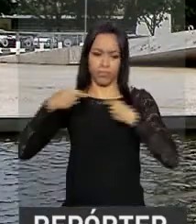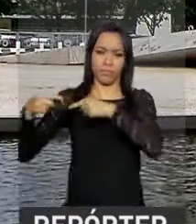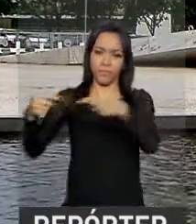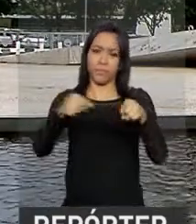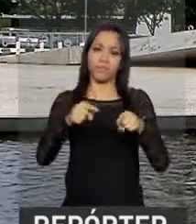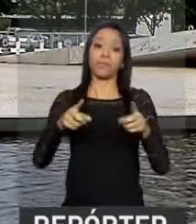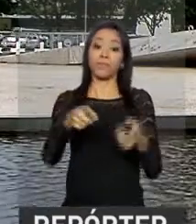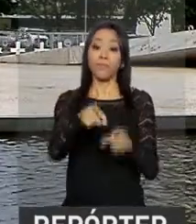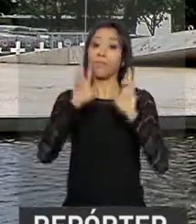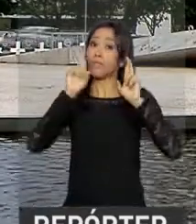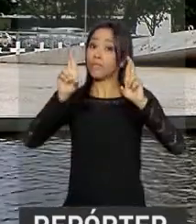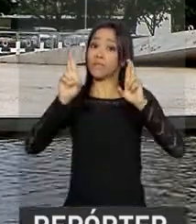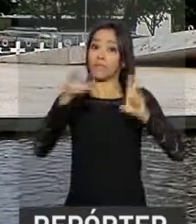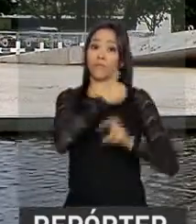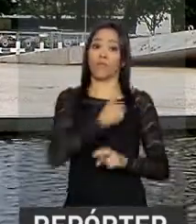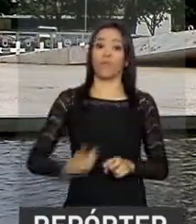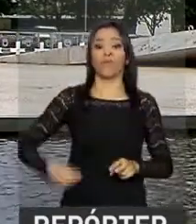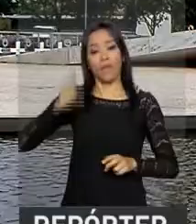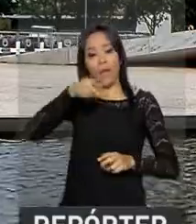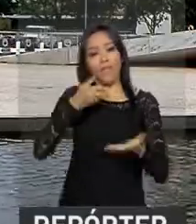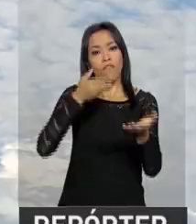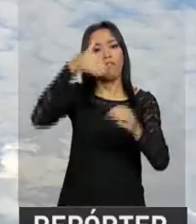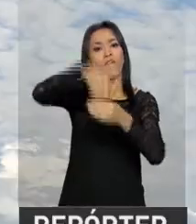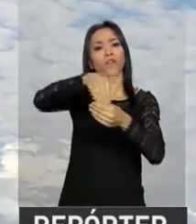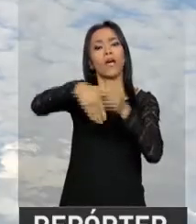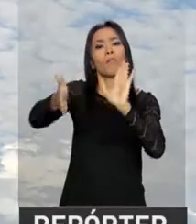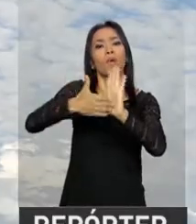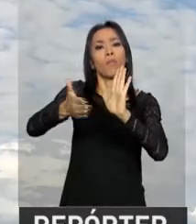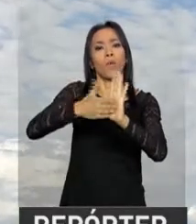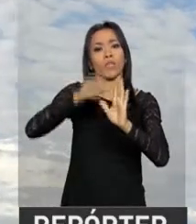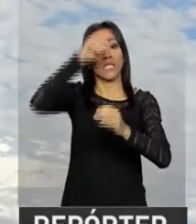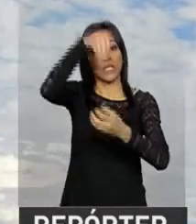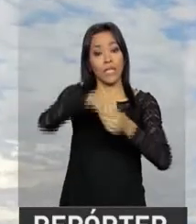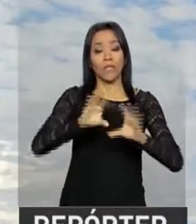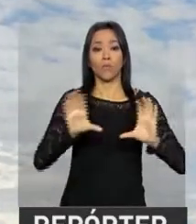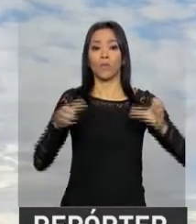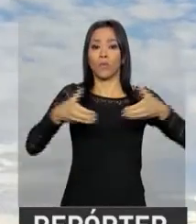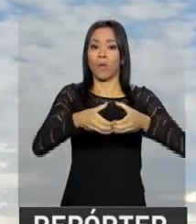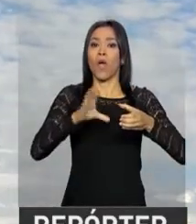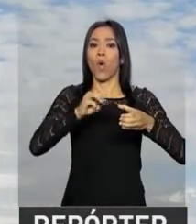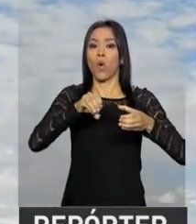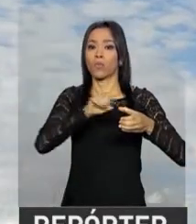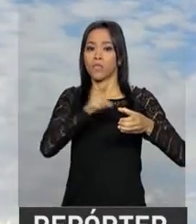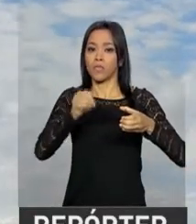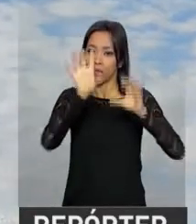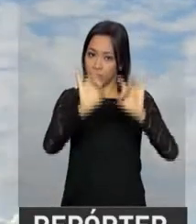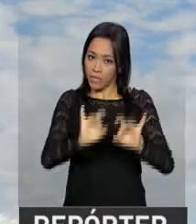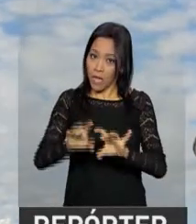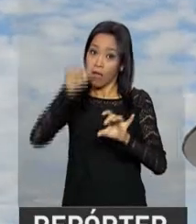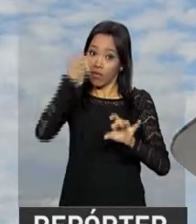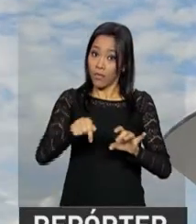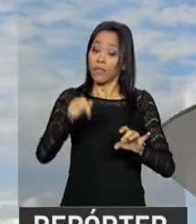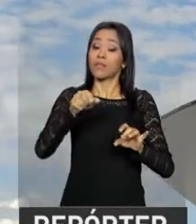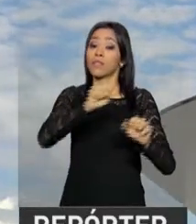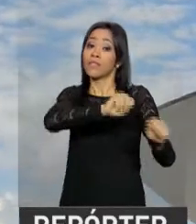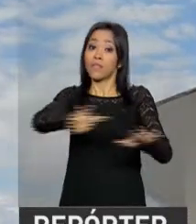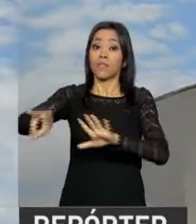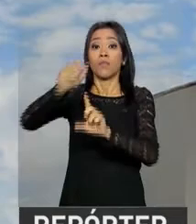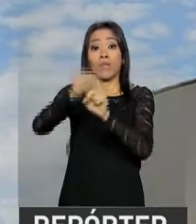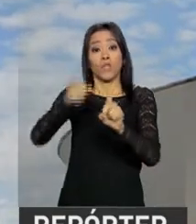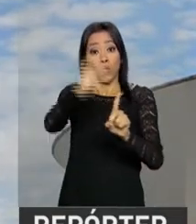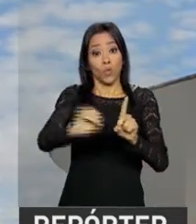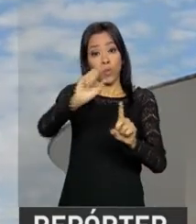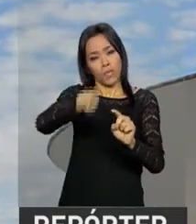expectativa do governo já é votar a proposta na comissão especial da câmara nesta primeira semana de outubro depois ela tem de ser